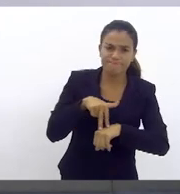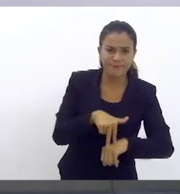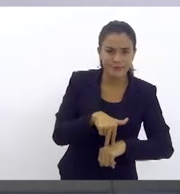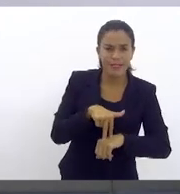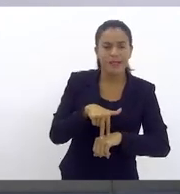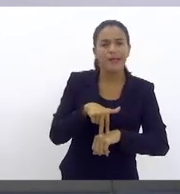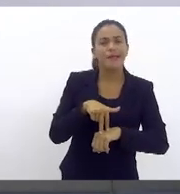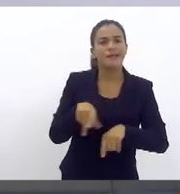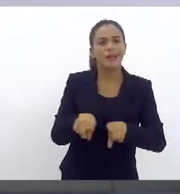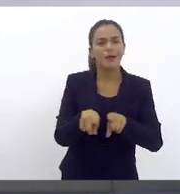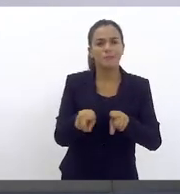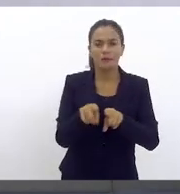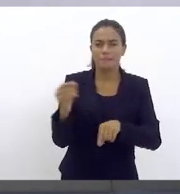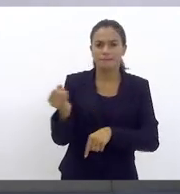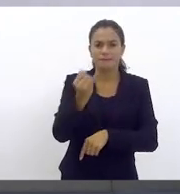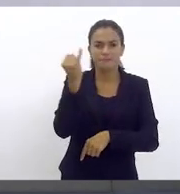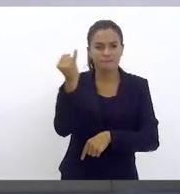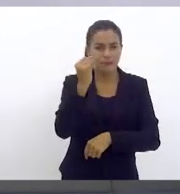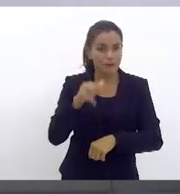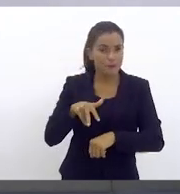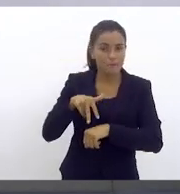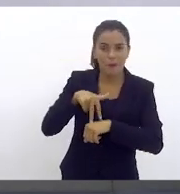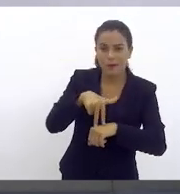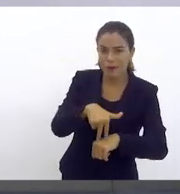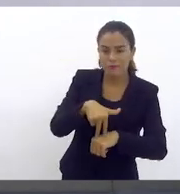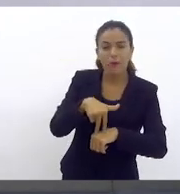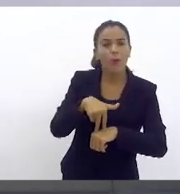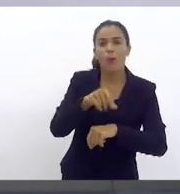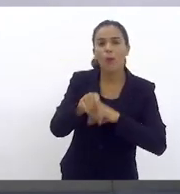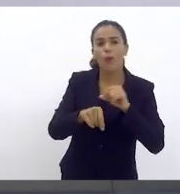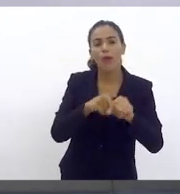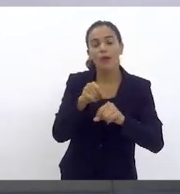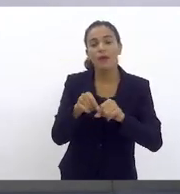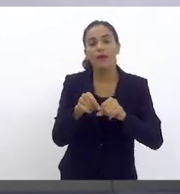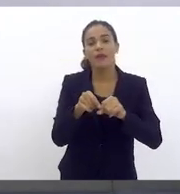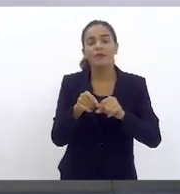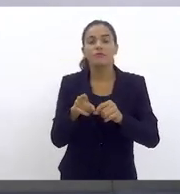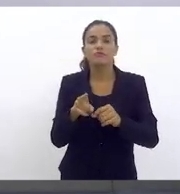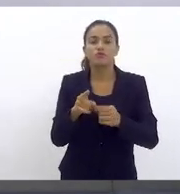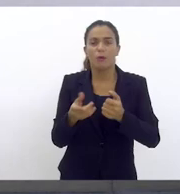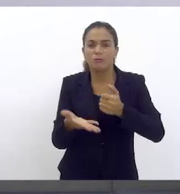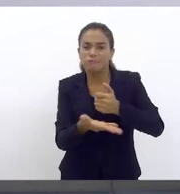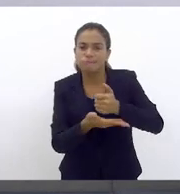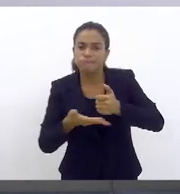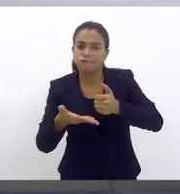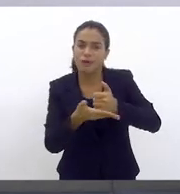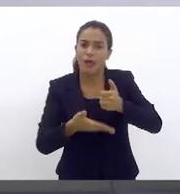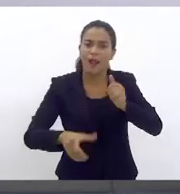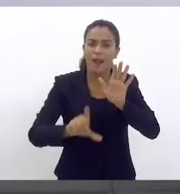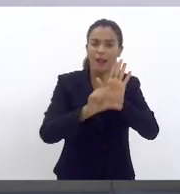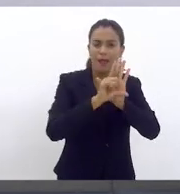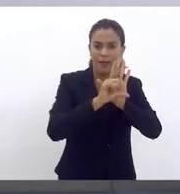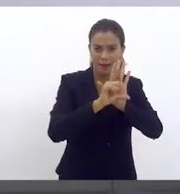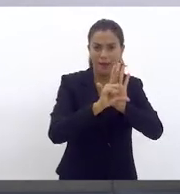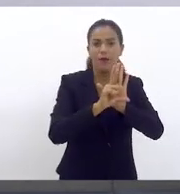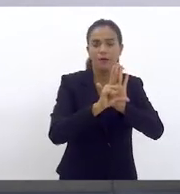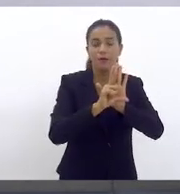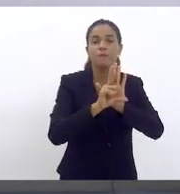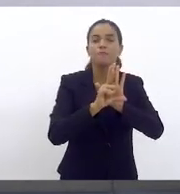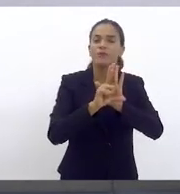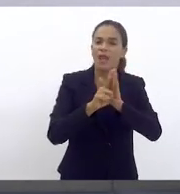importante protagonismo é através da do arcaboço legal que ela